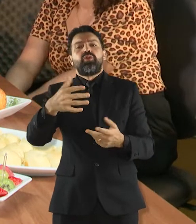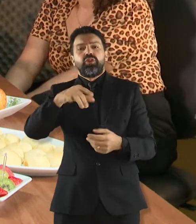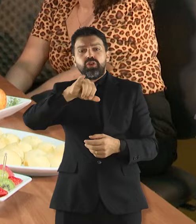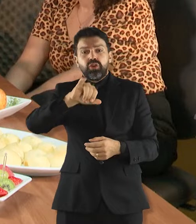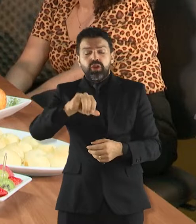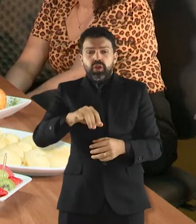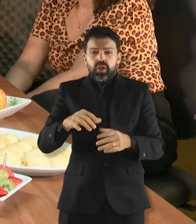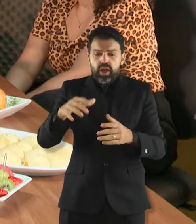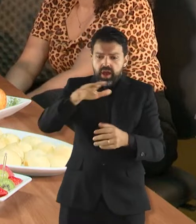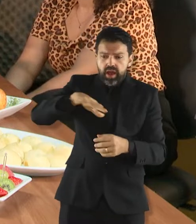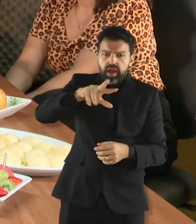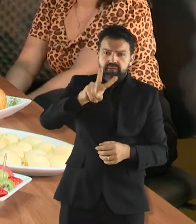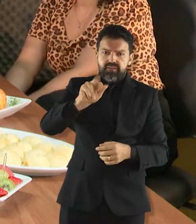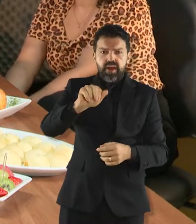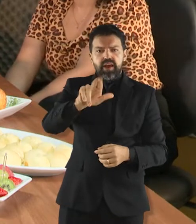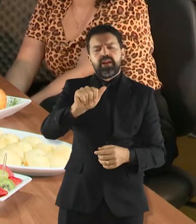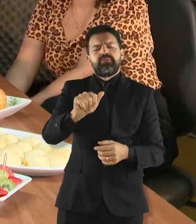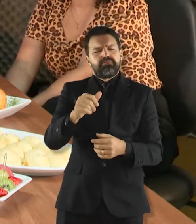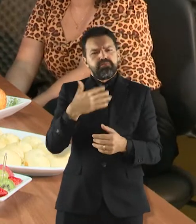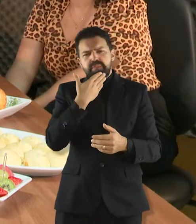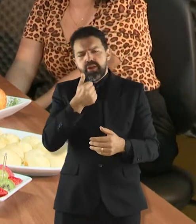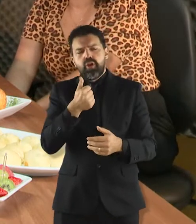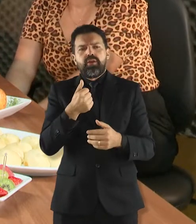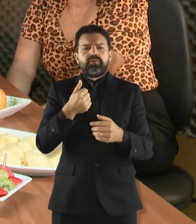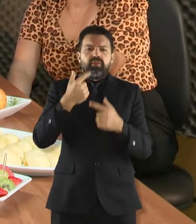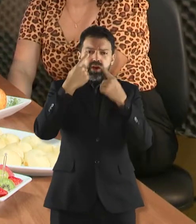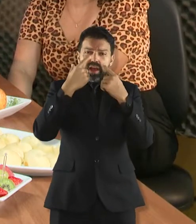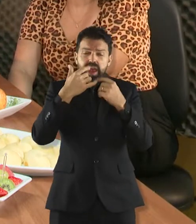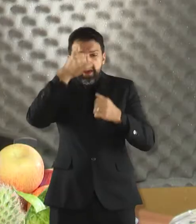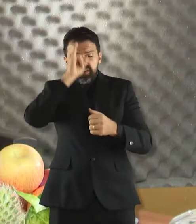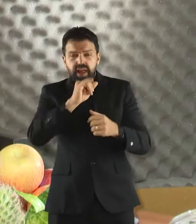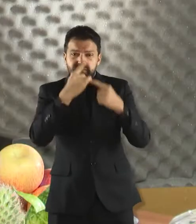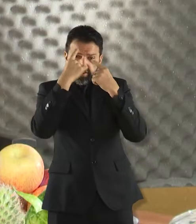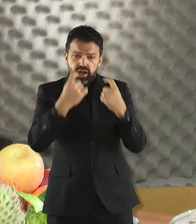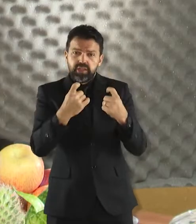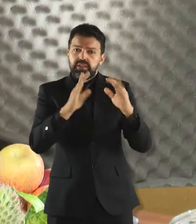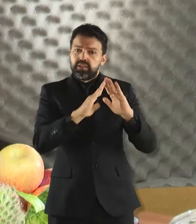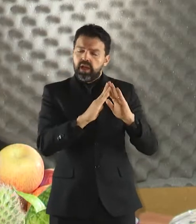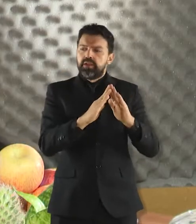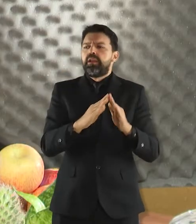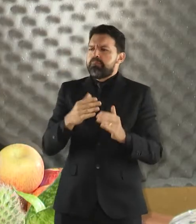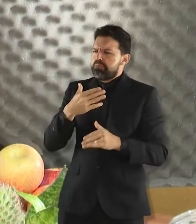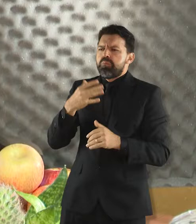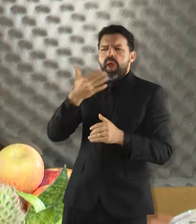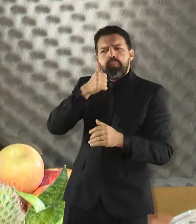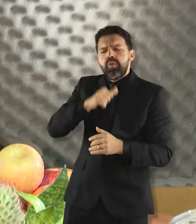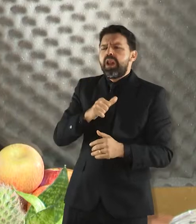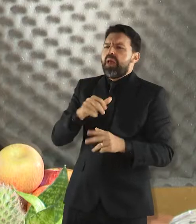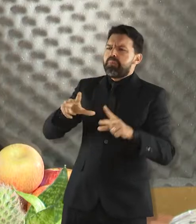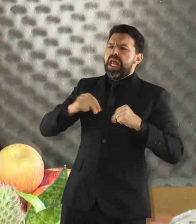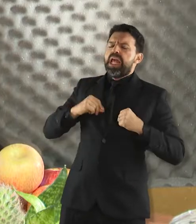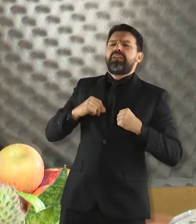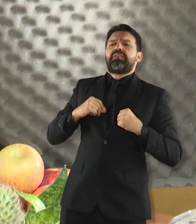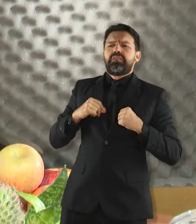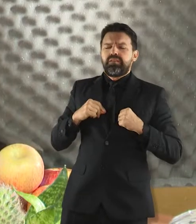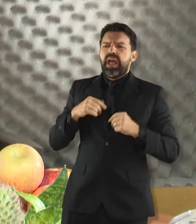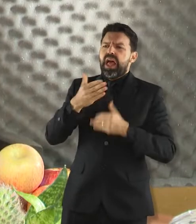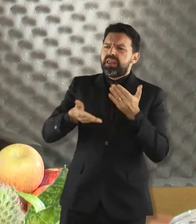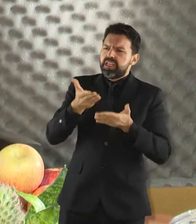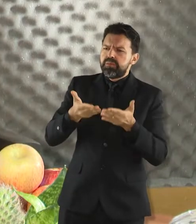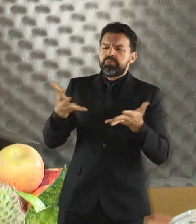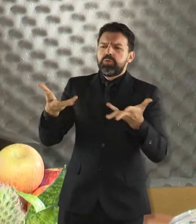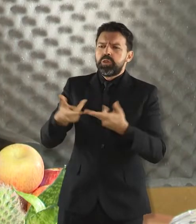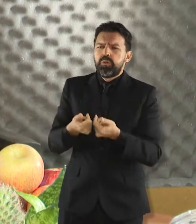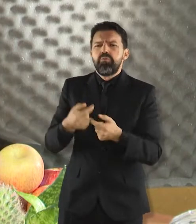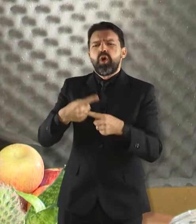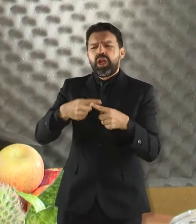vítima de violência doméstica. Nossa, é verdade. As mulheres merecem, né, um atendimento de qualidade, né? Principalmente quando estão passando